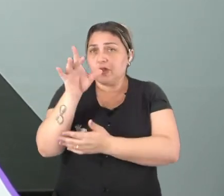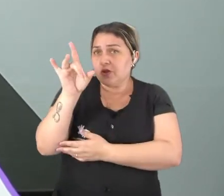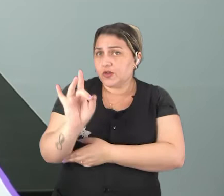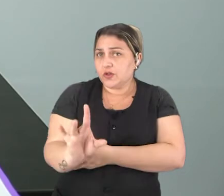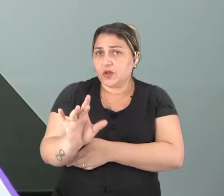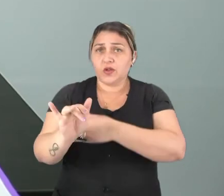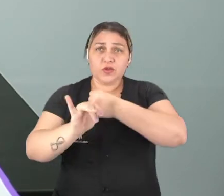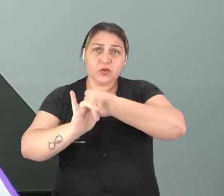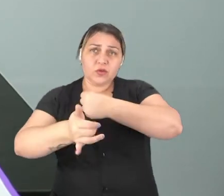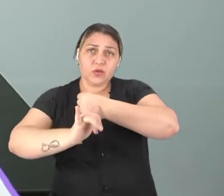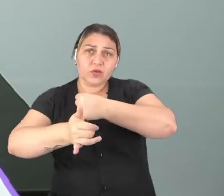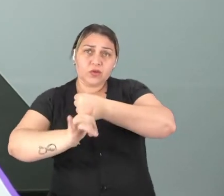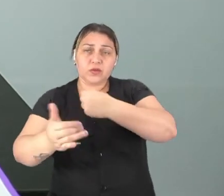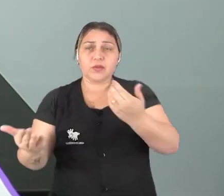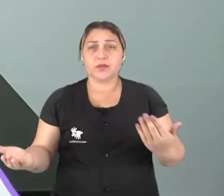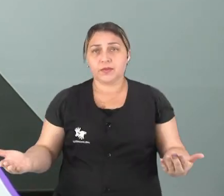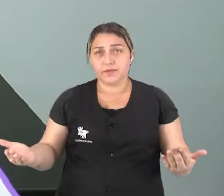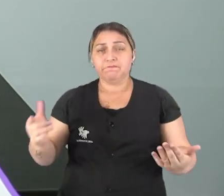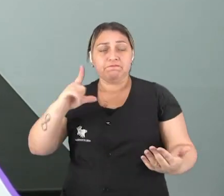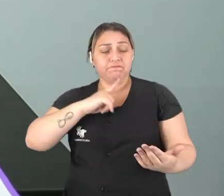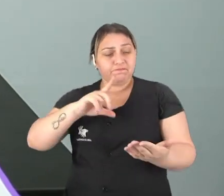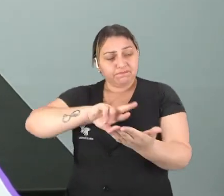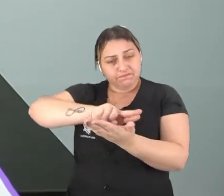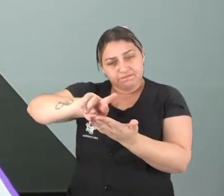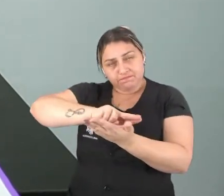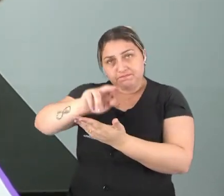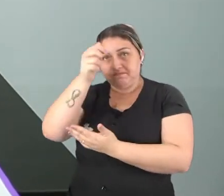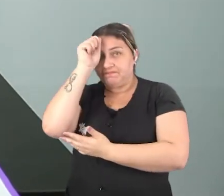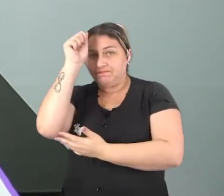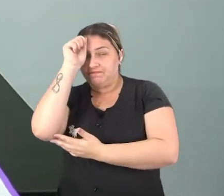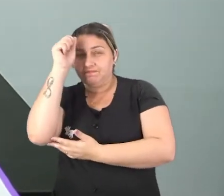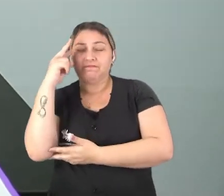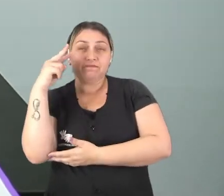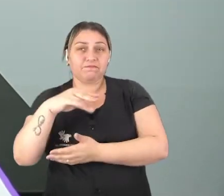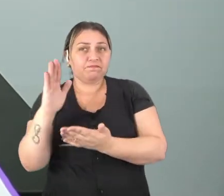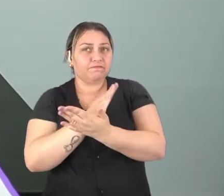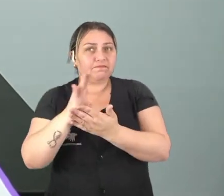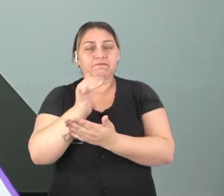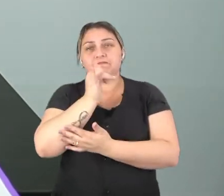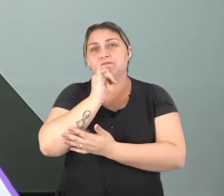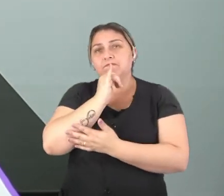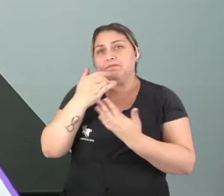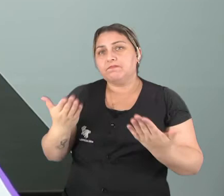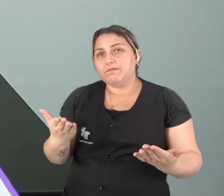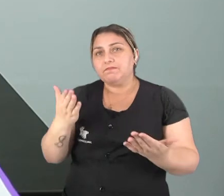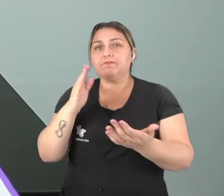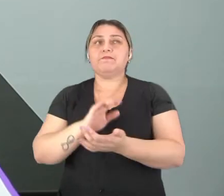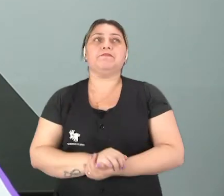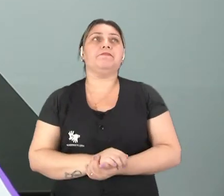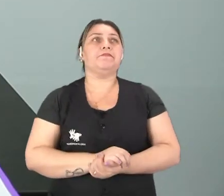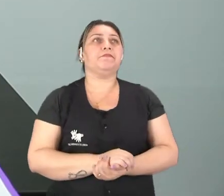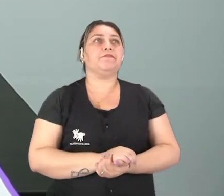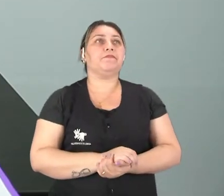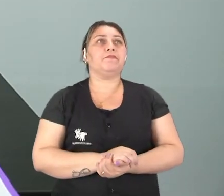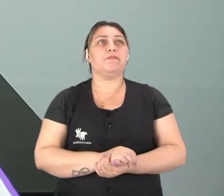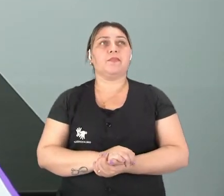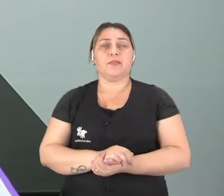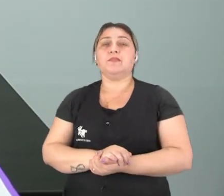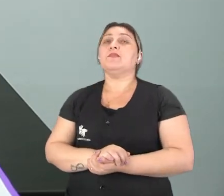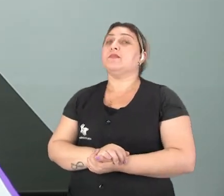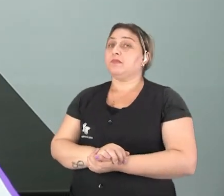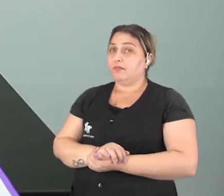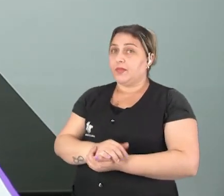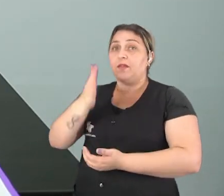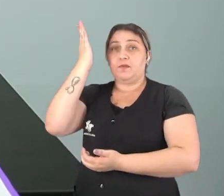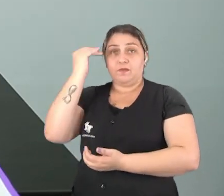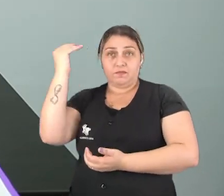de crônicas, né? Existem vários autores que nós vamos também ver alguns exemplos de alguns autores, né, que são